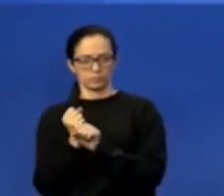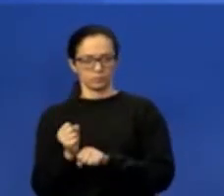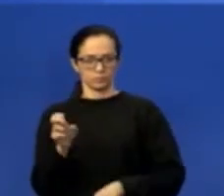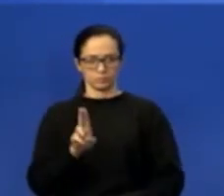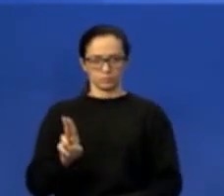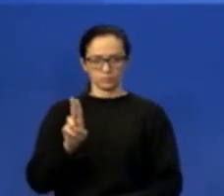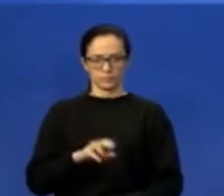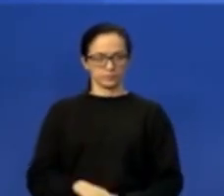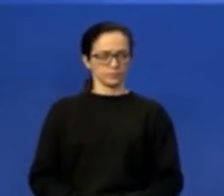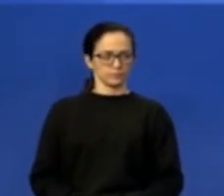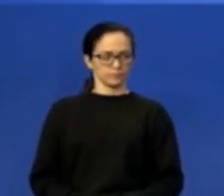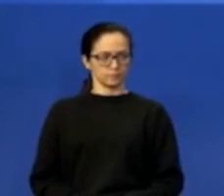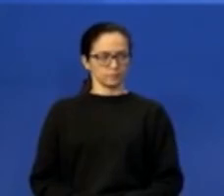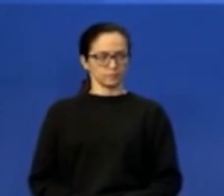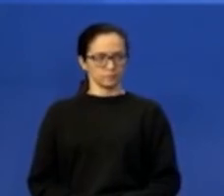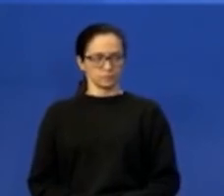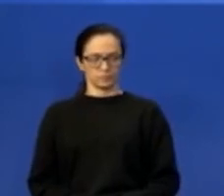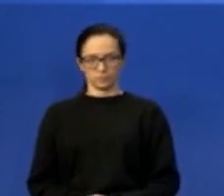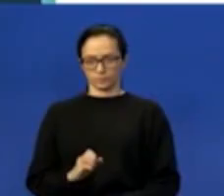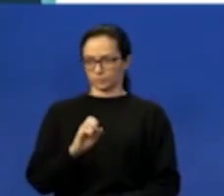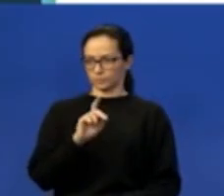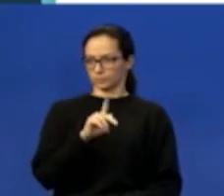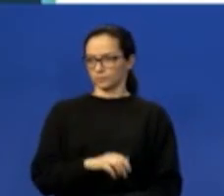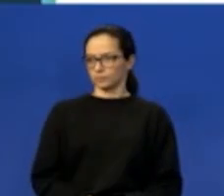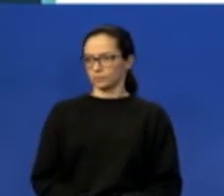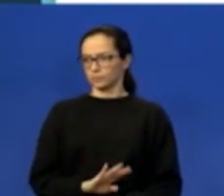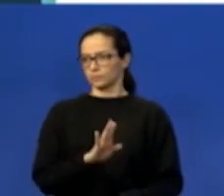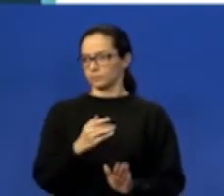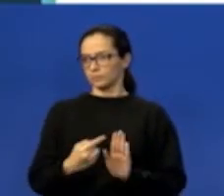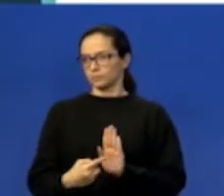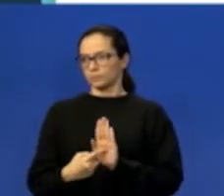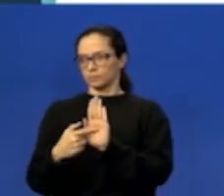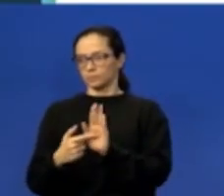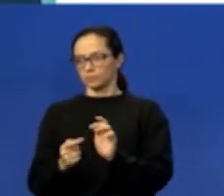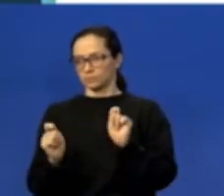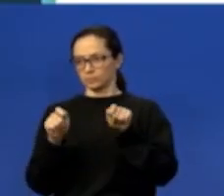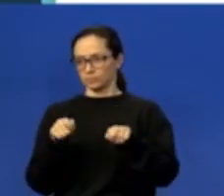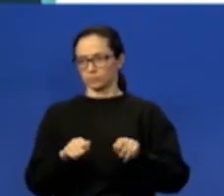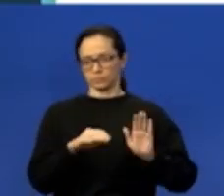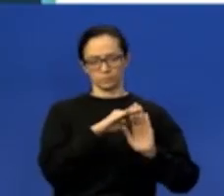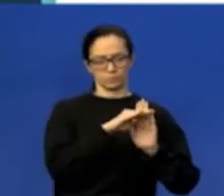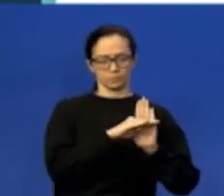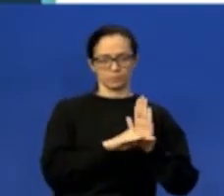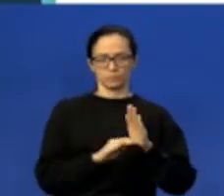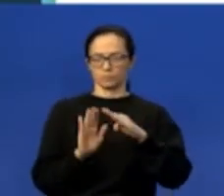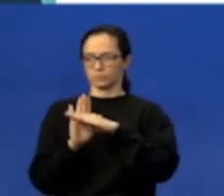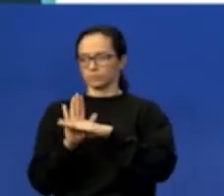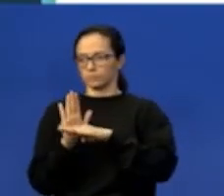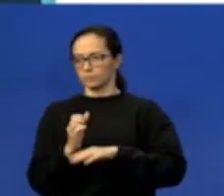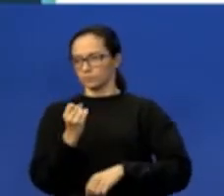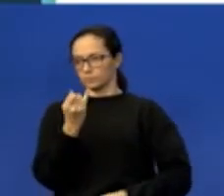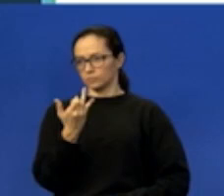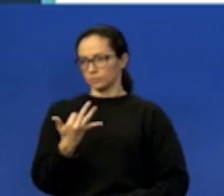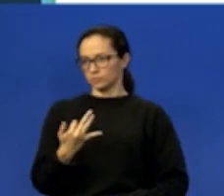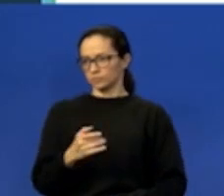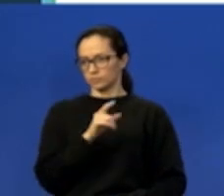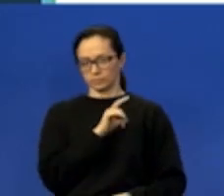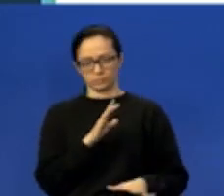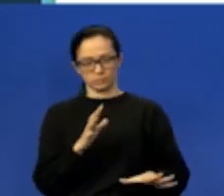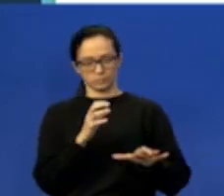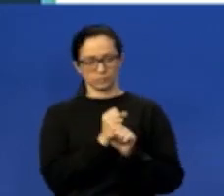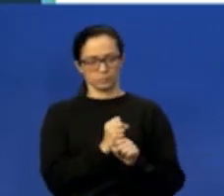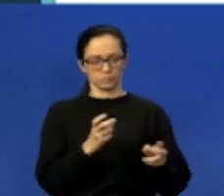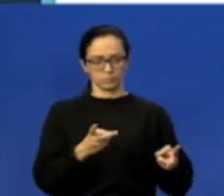Então, dando continuidade, o eritograma, como vocês podem observar nesse slide, ele apresenta valores de referência. E são esses valores de referência que vão